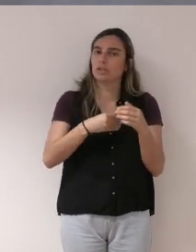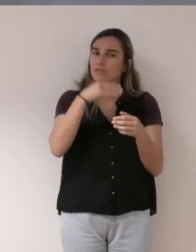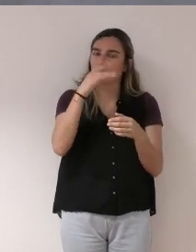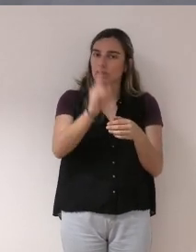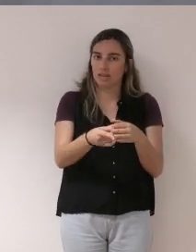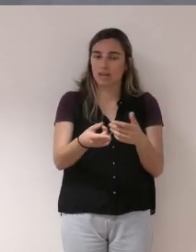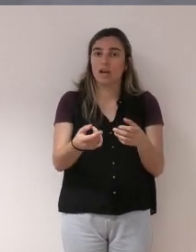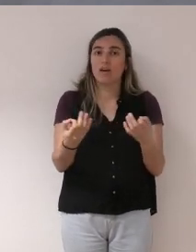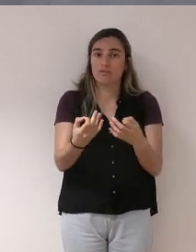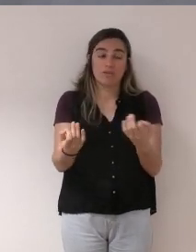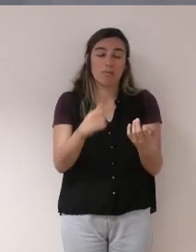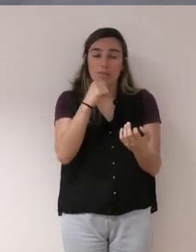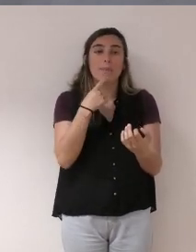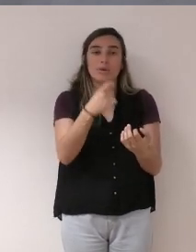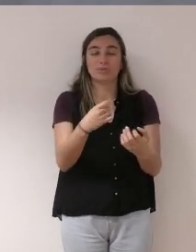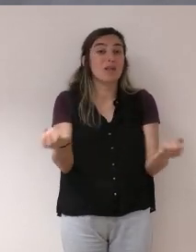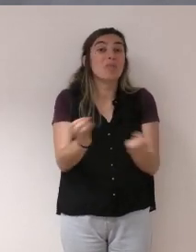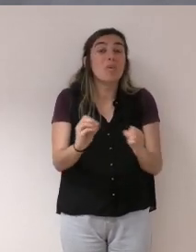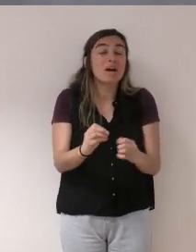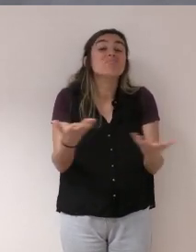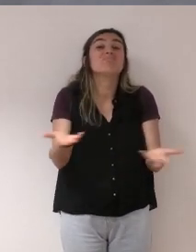que não tivesse sido perguntado.